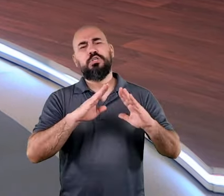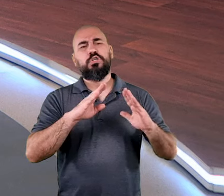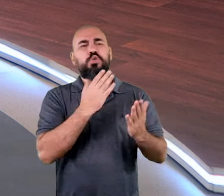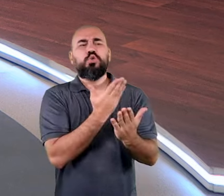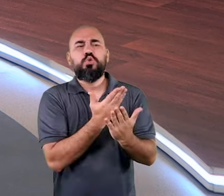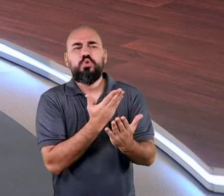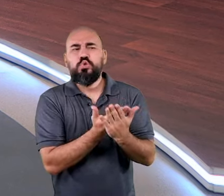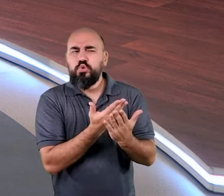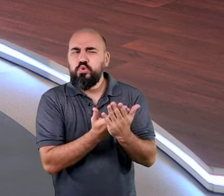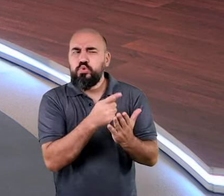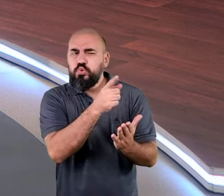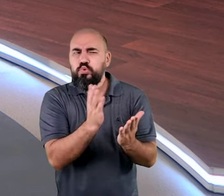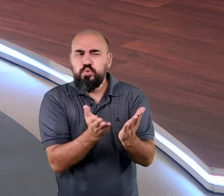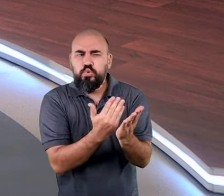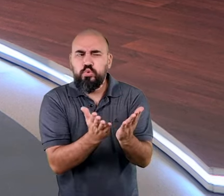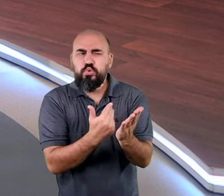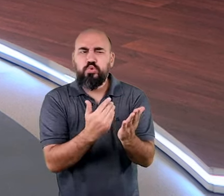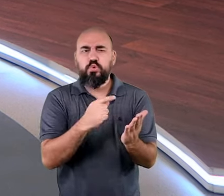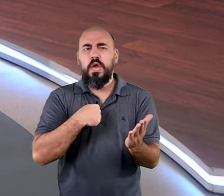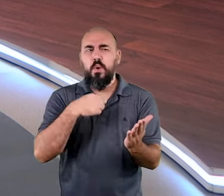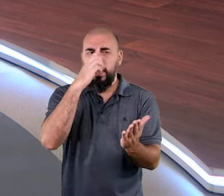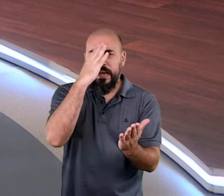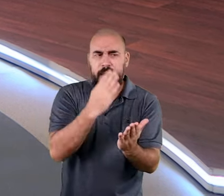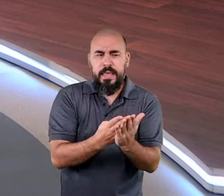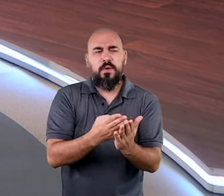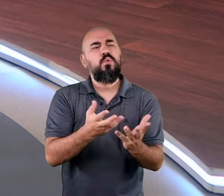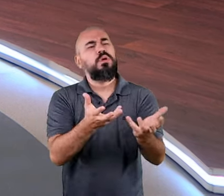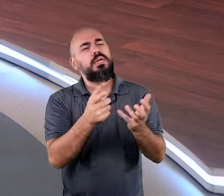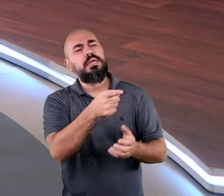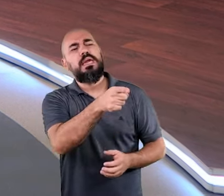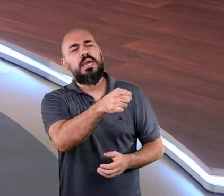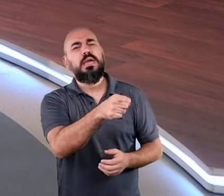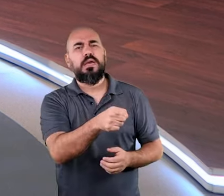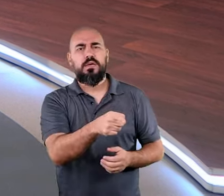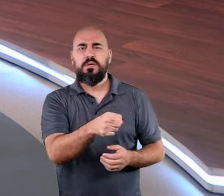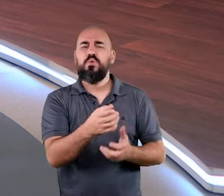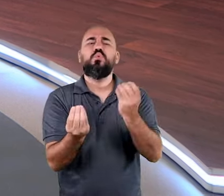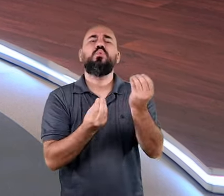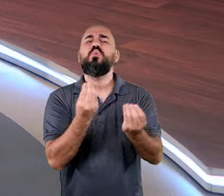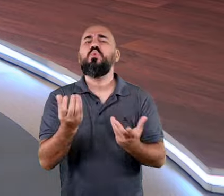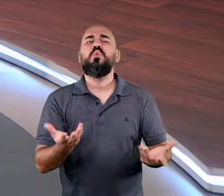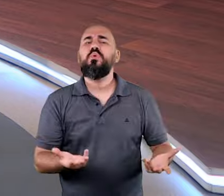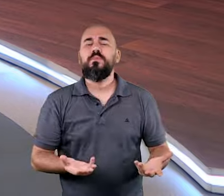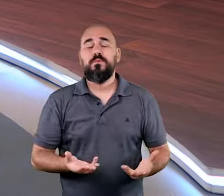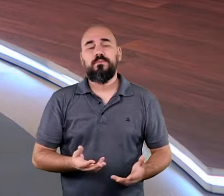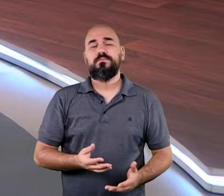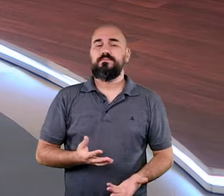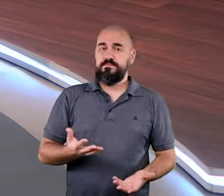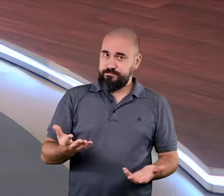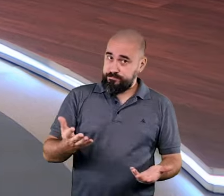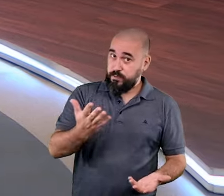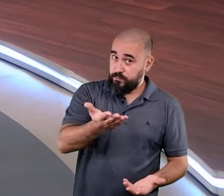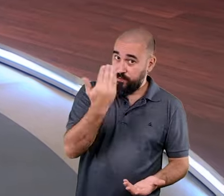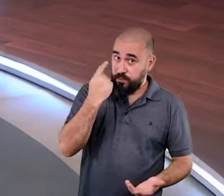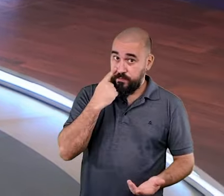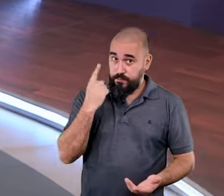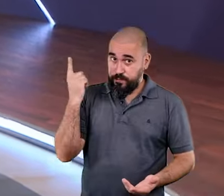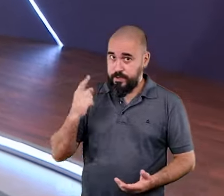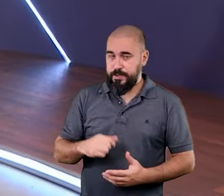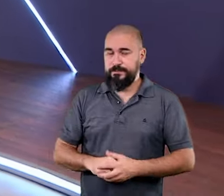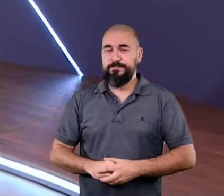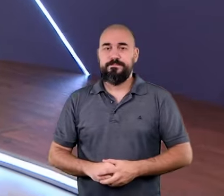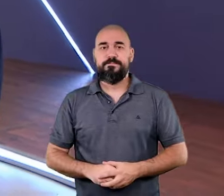bíblico que você apresentou? E o Eu Creio? Eu quero ter esse estudo bíblico. Como é que eu faço? Eu vou te contar. Vamos comigo ali na